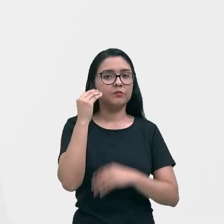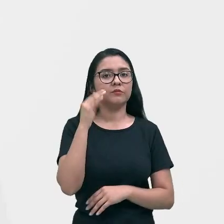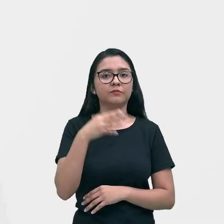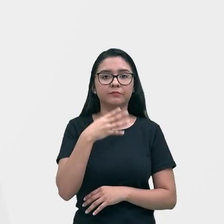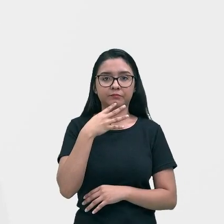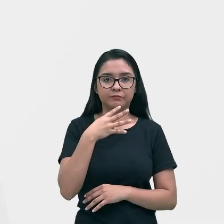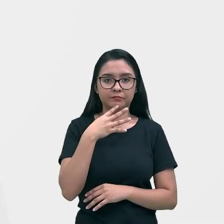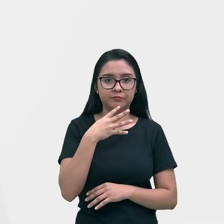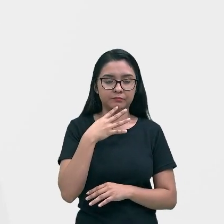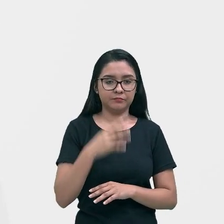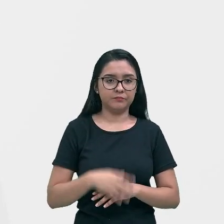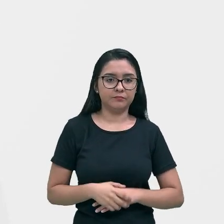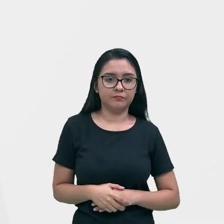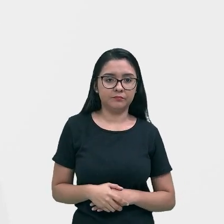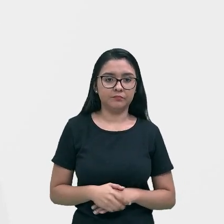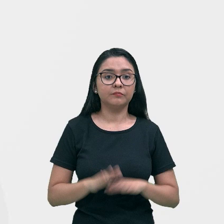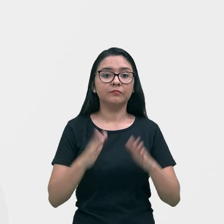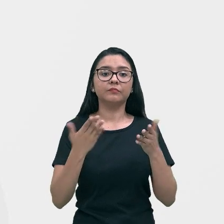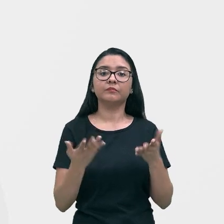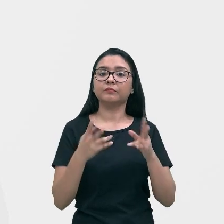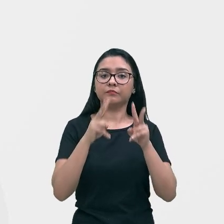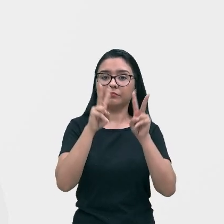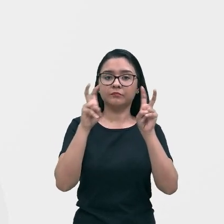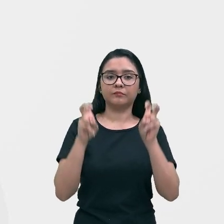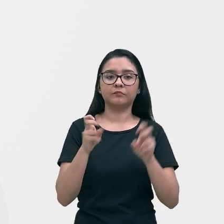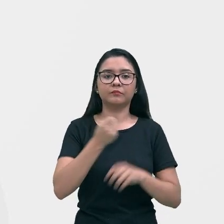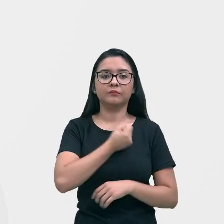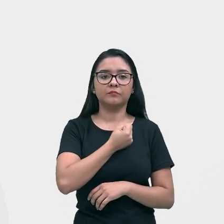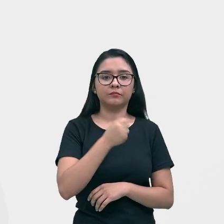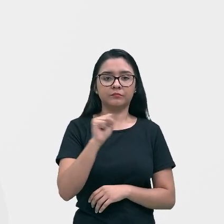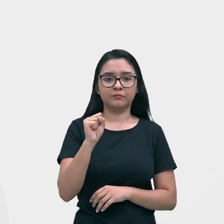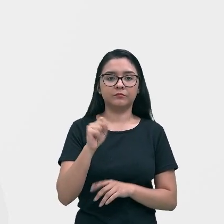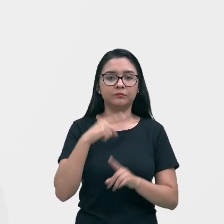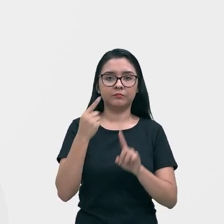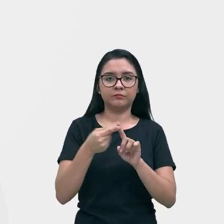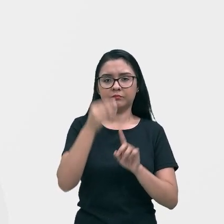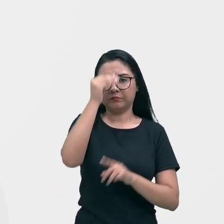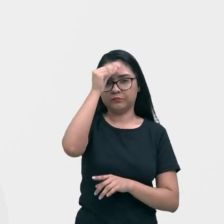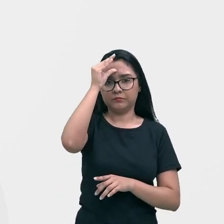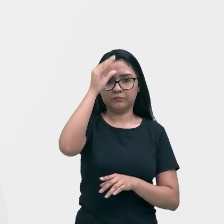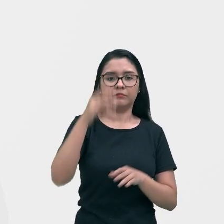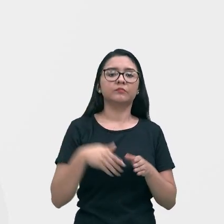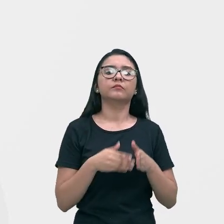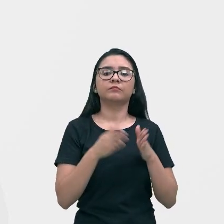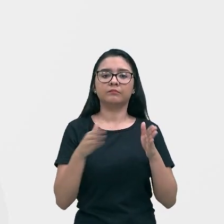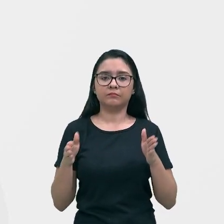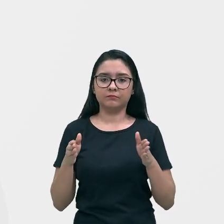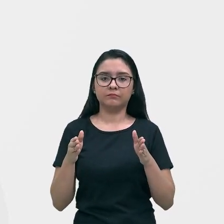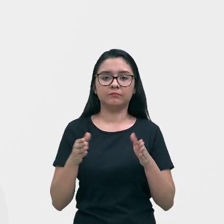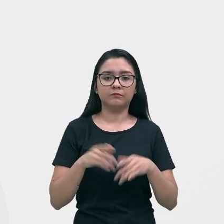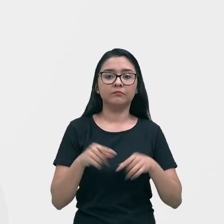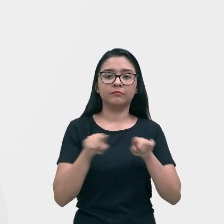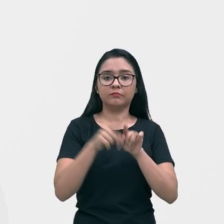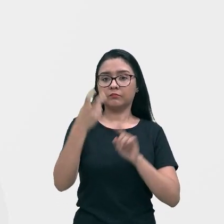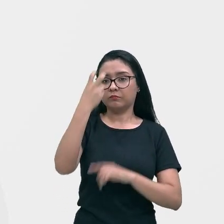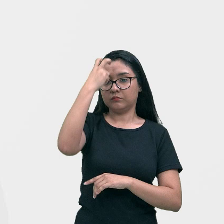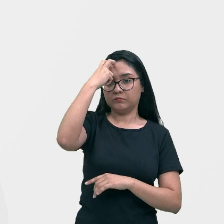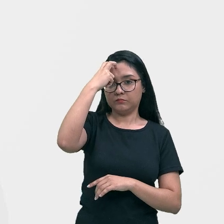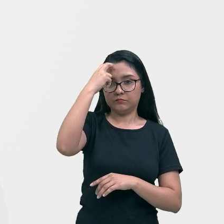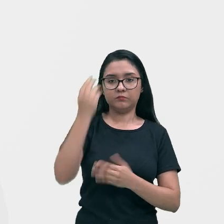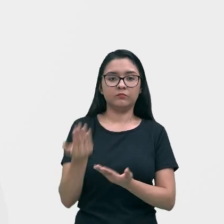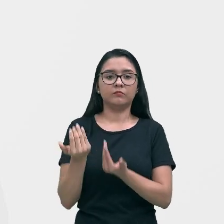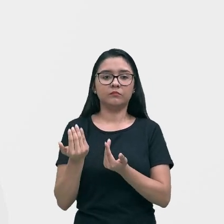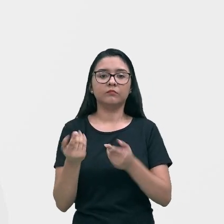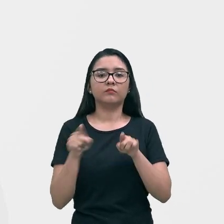hoje? Hoje é a nossa aula de número 8. O nosso objeto de conhecimento é processos identitários, cultura